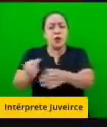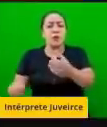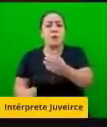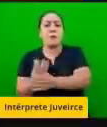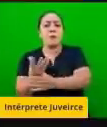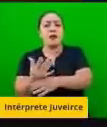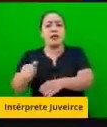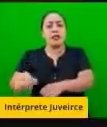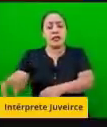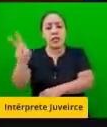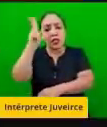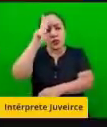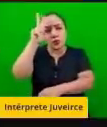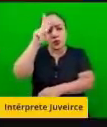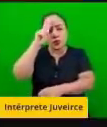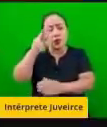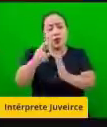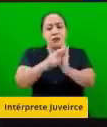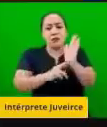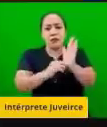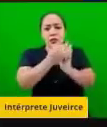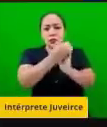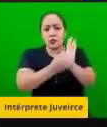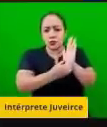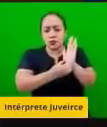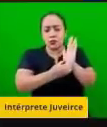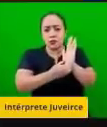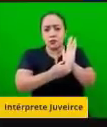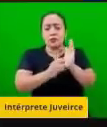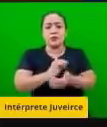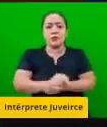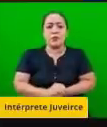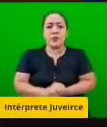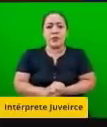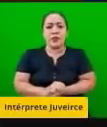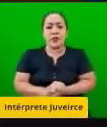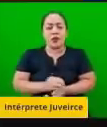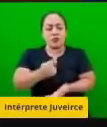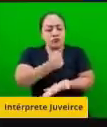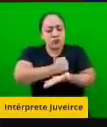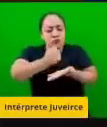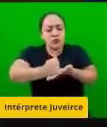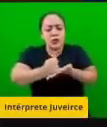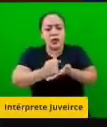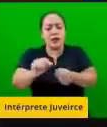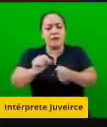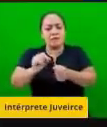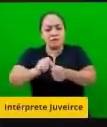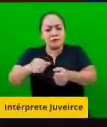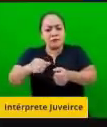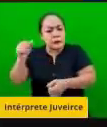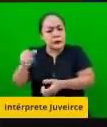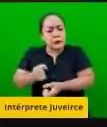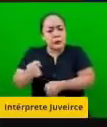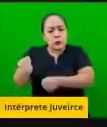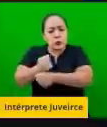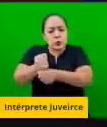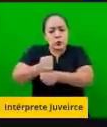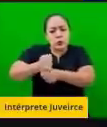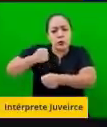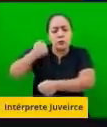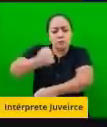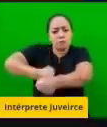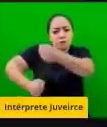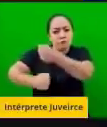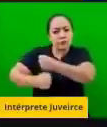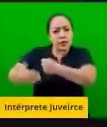História, documento este que foi construído ao longo do ano passado, de 2019, e a partir desse ano passou